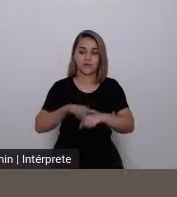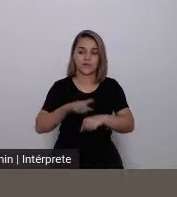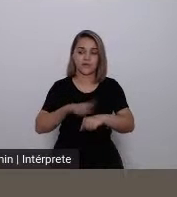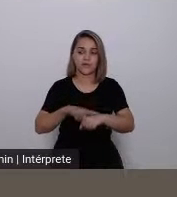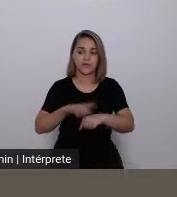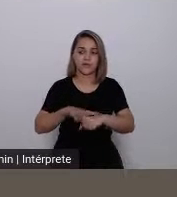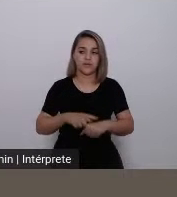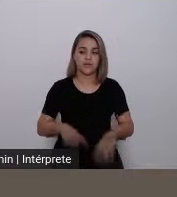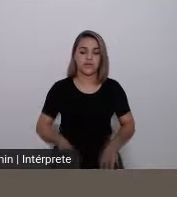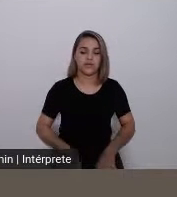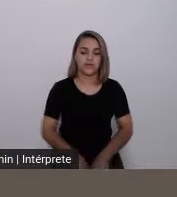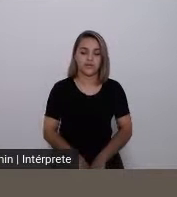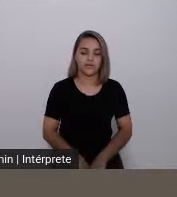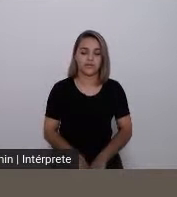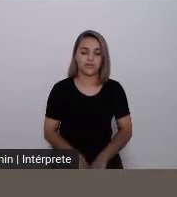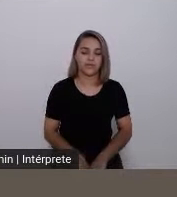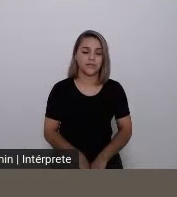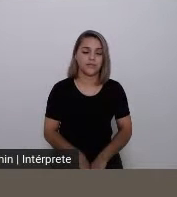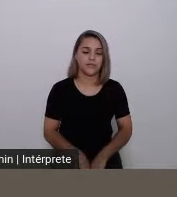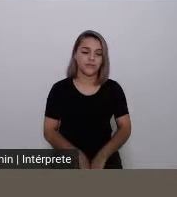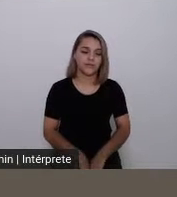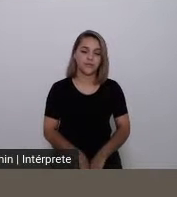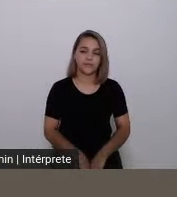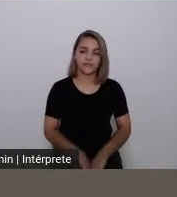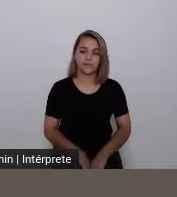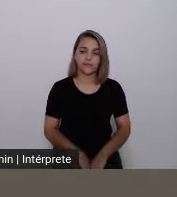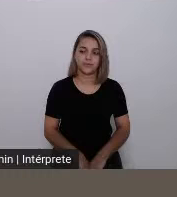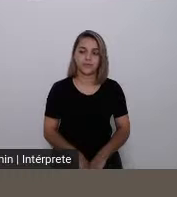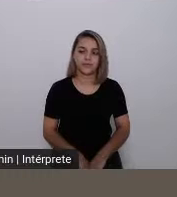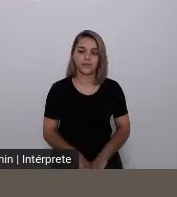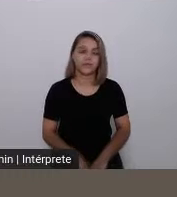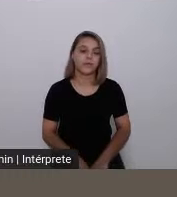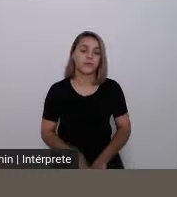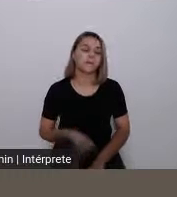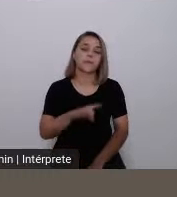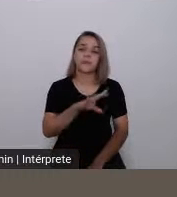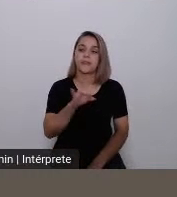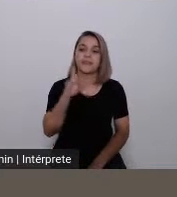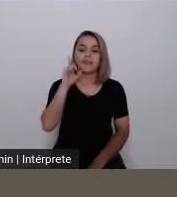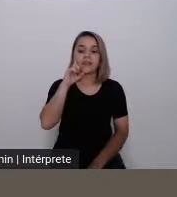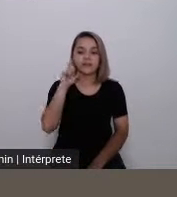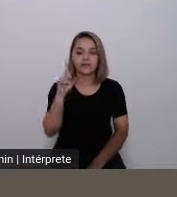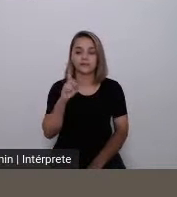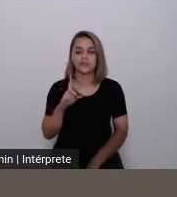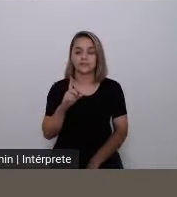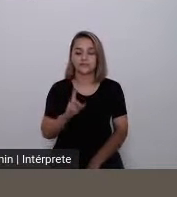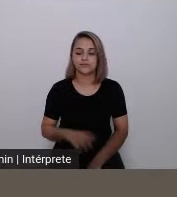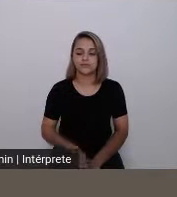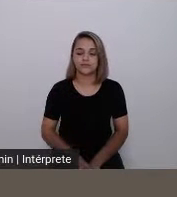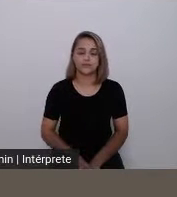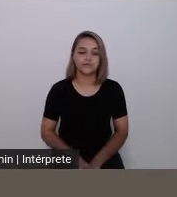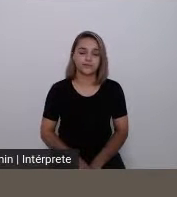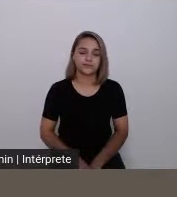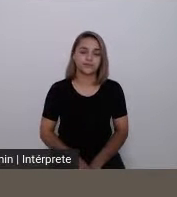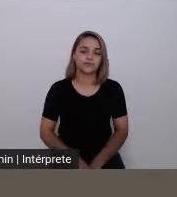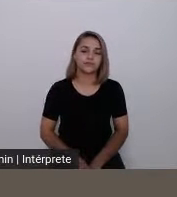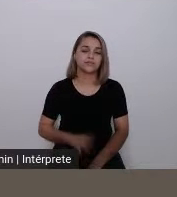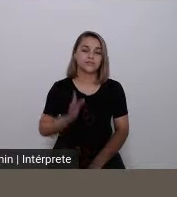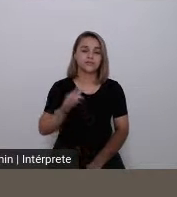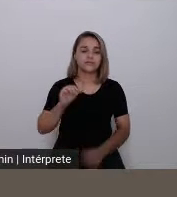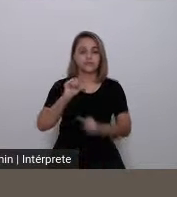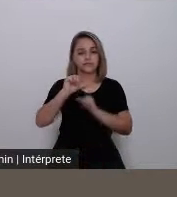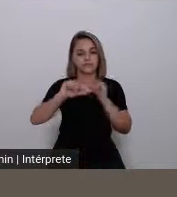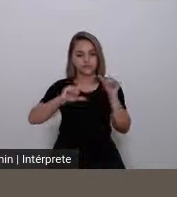a ver com os olhos de quem descobre a cada dia um mundo jamais visto, constantemente transformado,